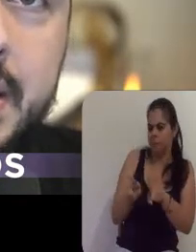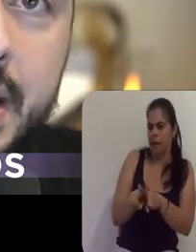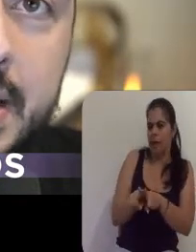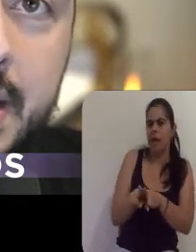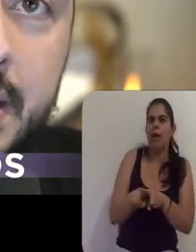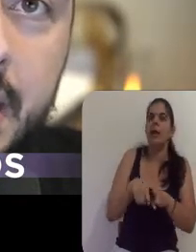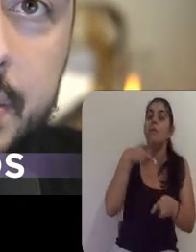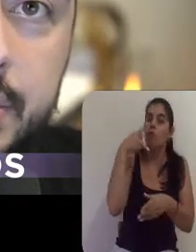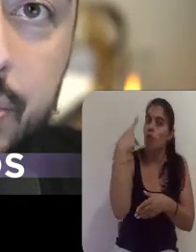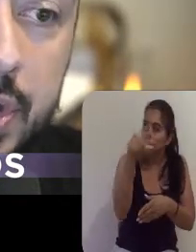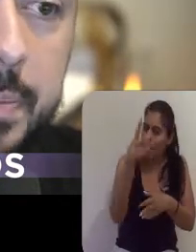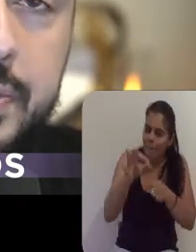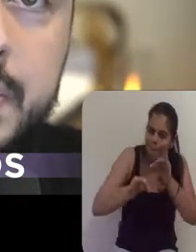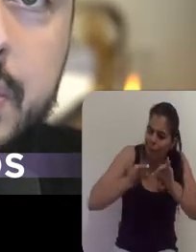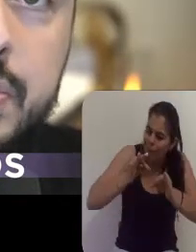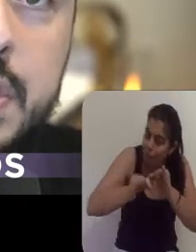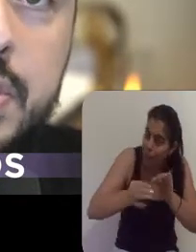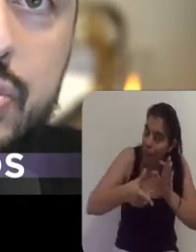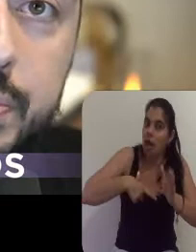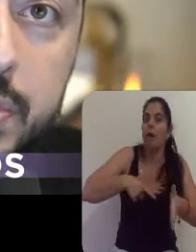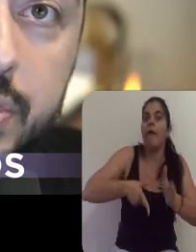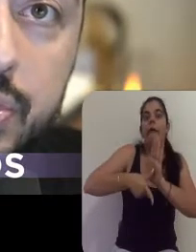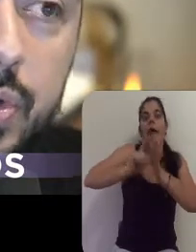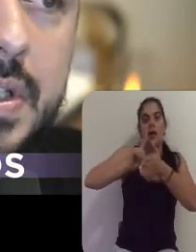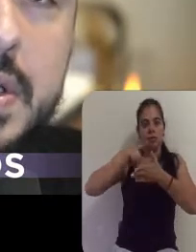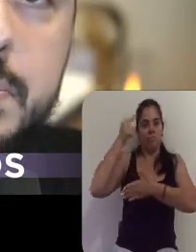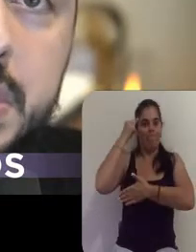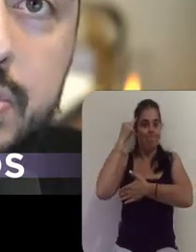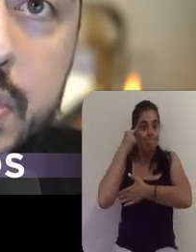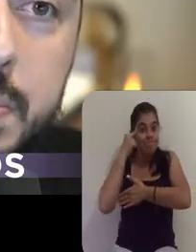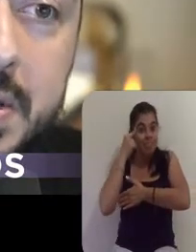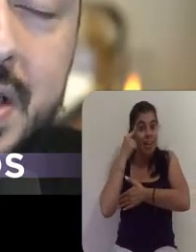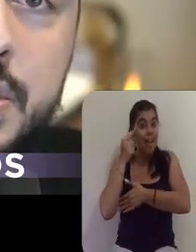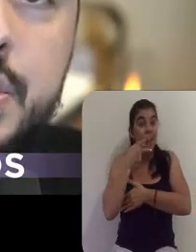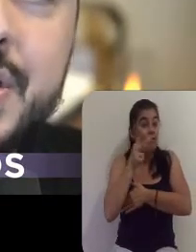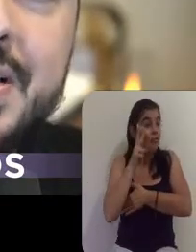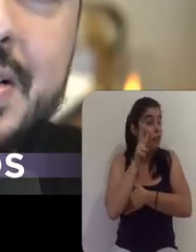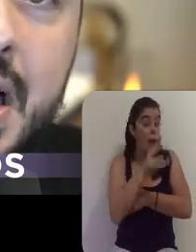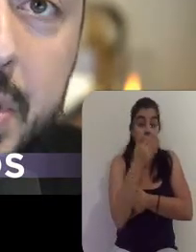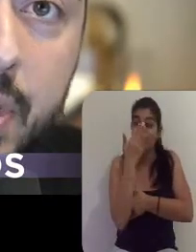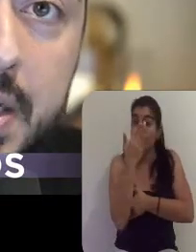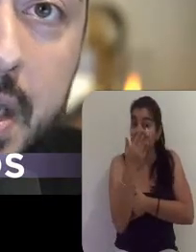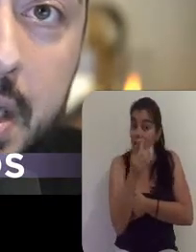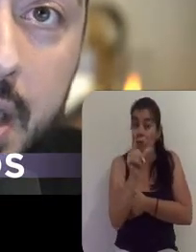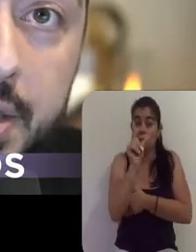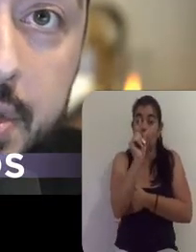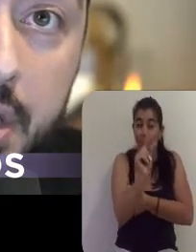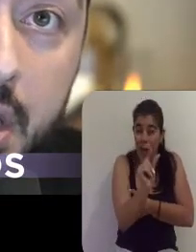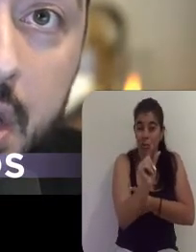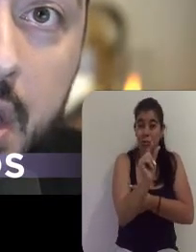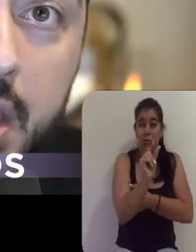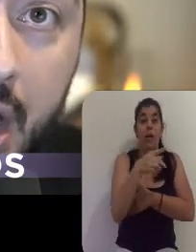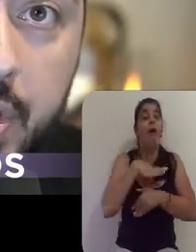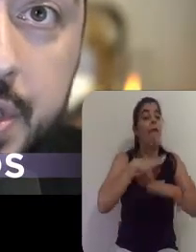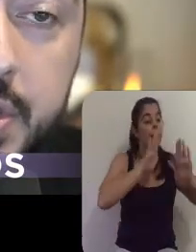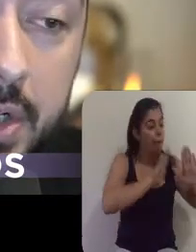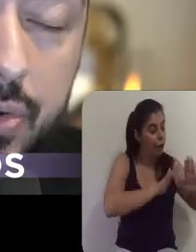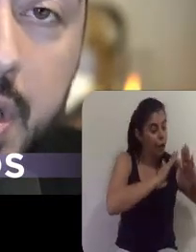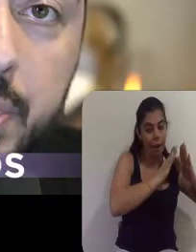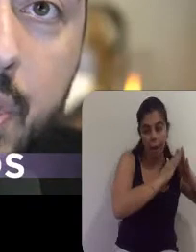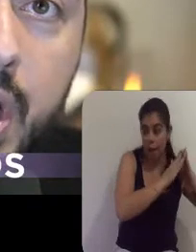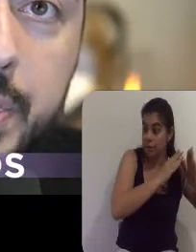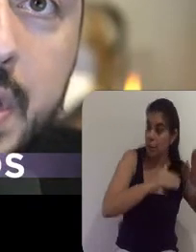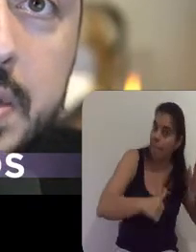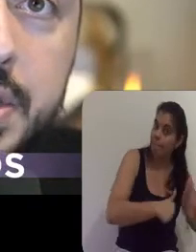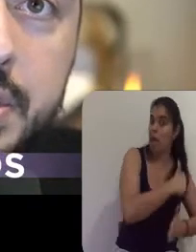ir aceitar que essa é a realidade. Eu estou dando para você todos esses números, todas essas predições para dizer que a gente já sabe qual é essa realidade e que agora a gente tem que